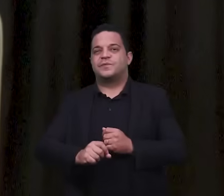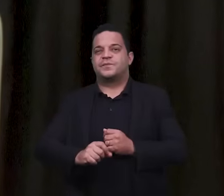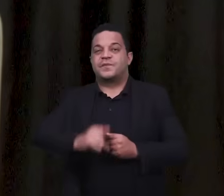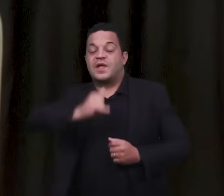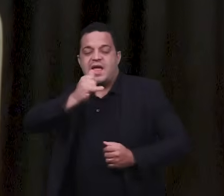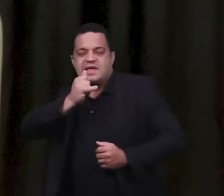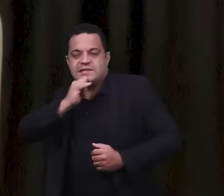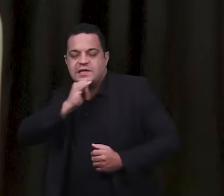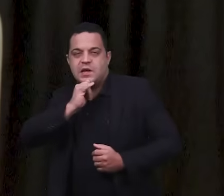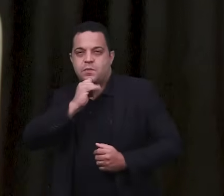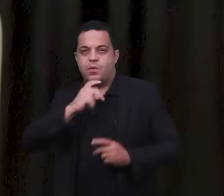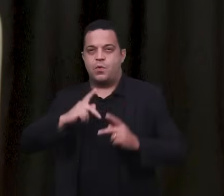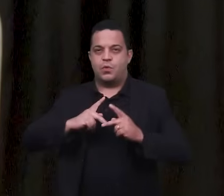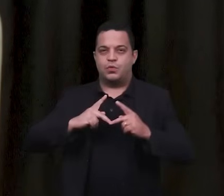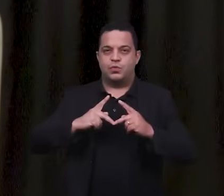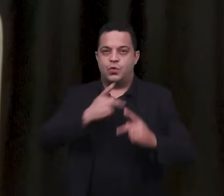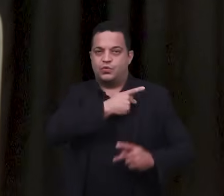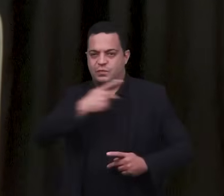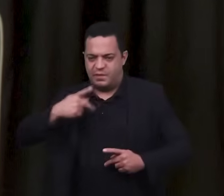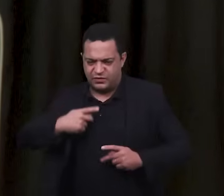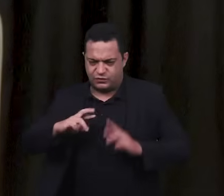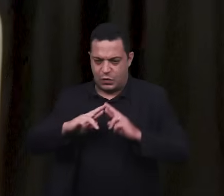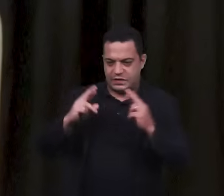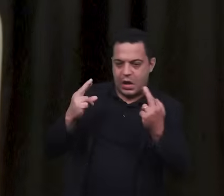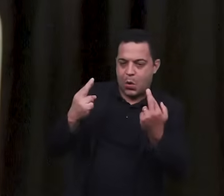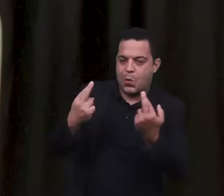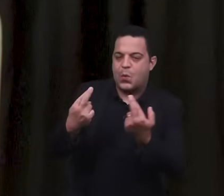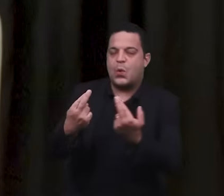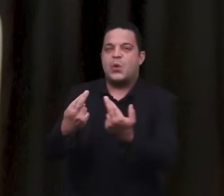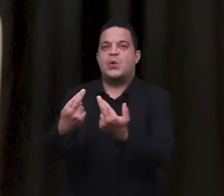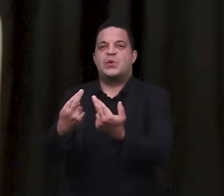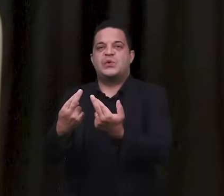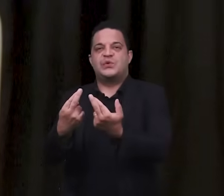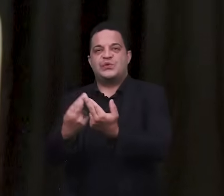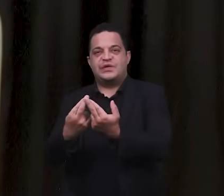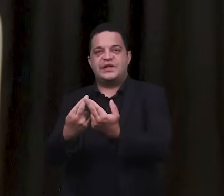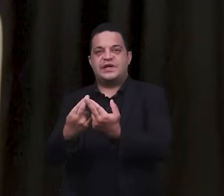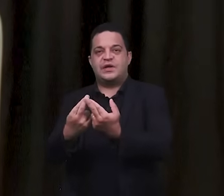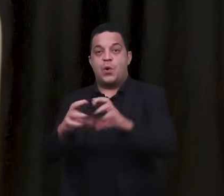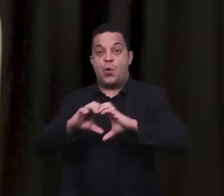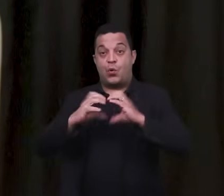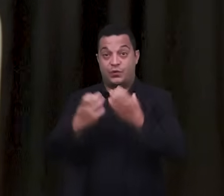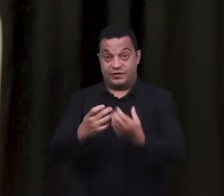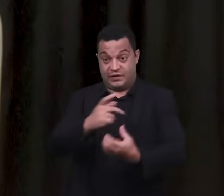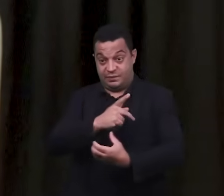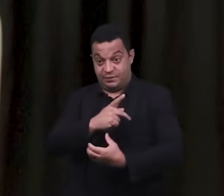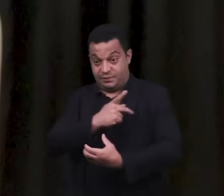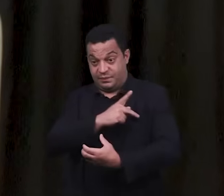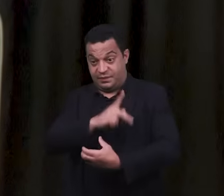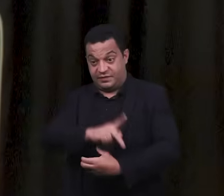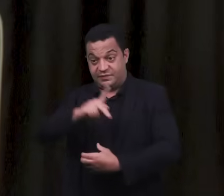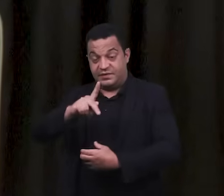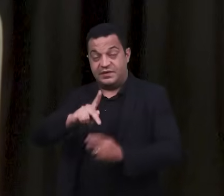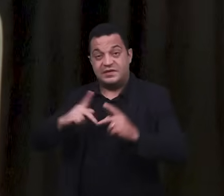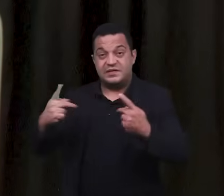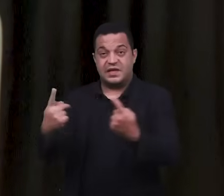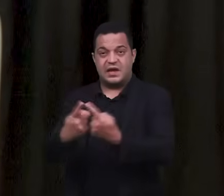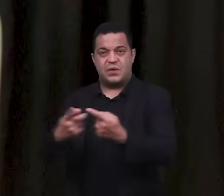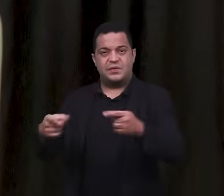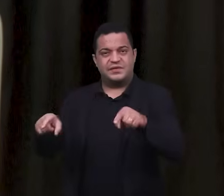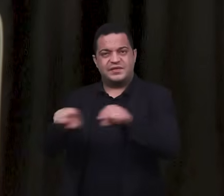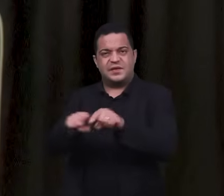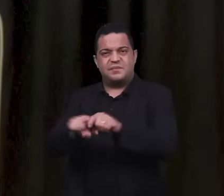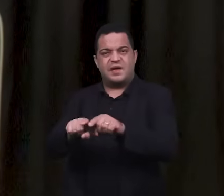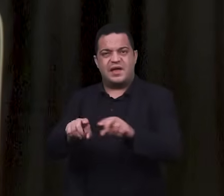onde estão todos os pastores, o domínio, o controle de todos os pastores da obra do Senhor. E é exatamente